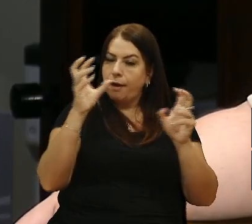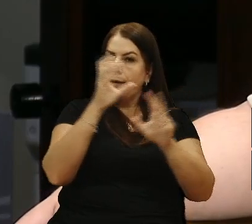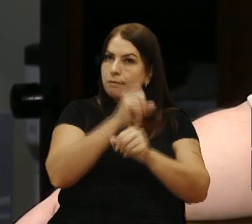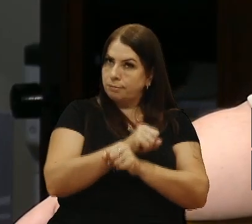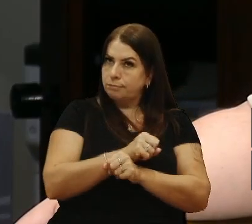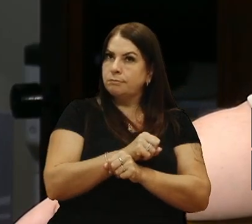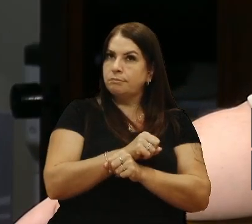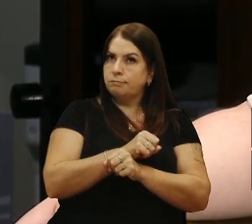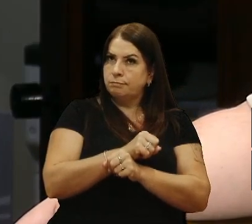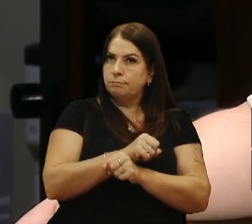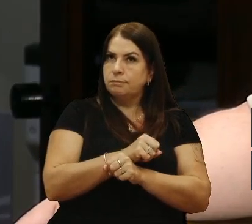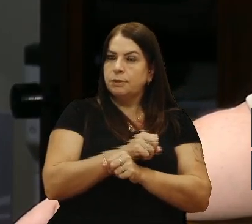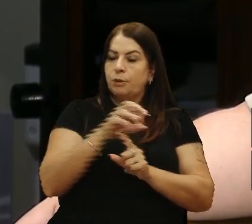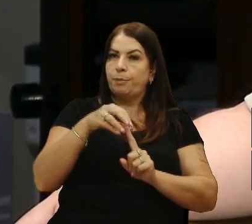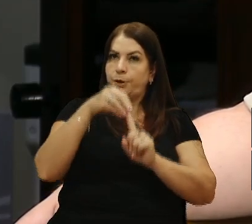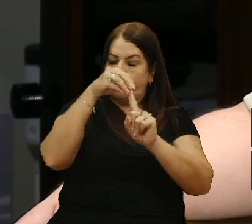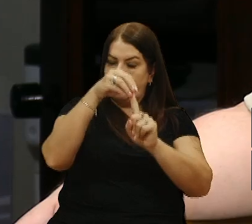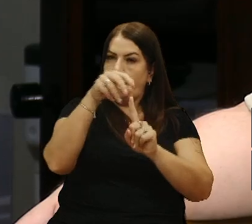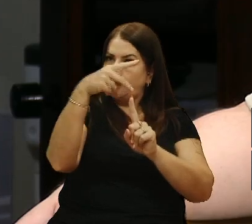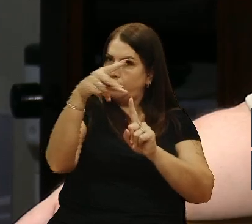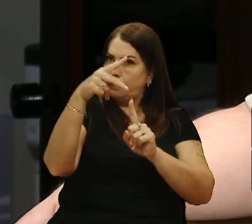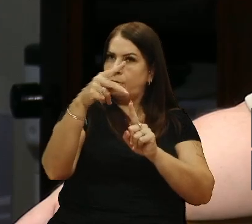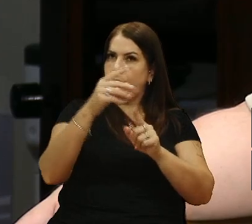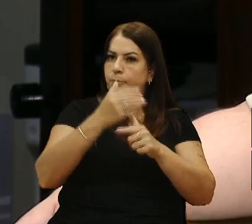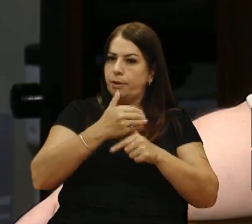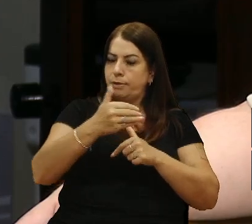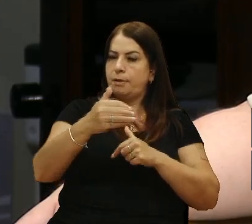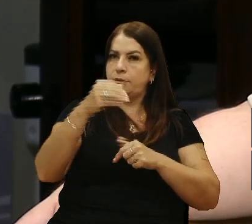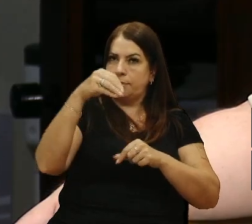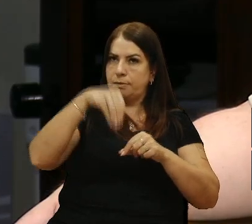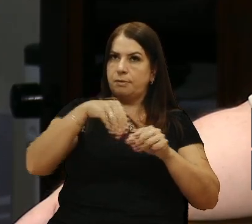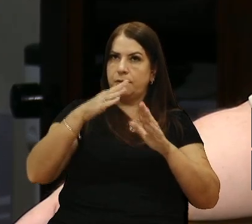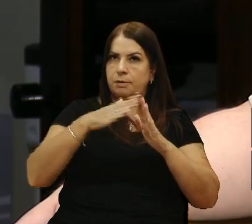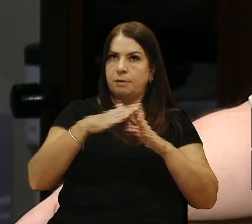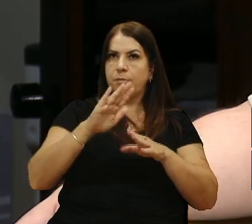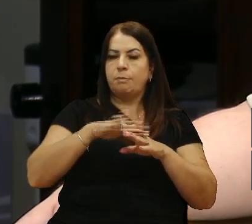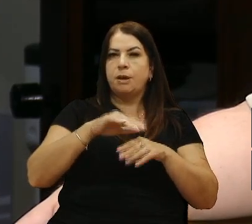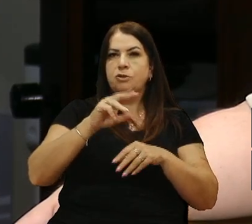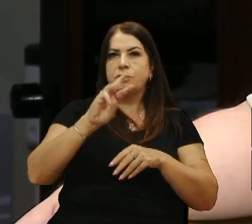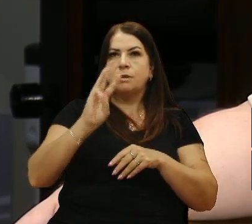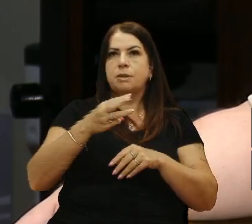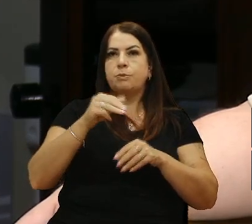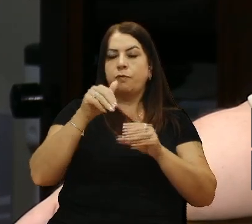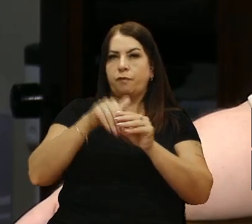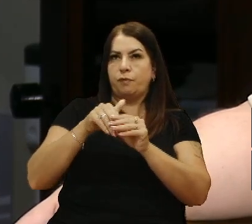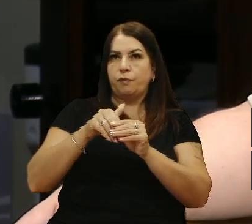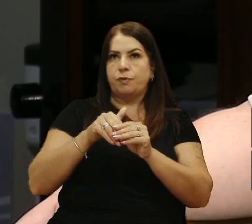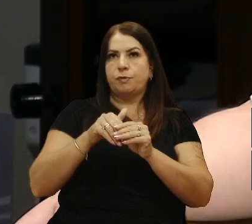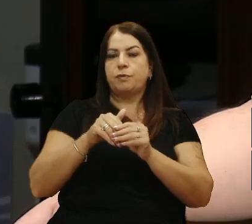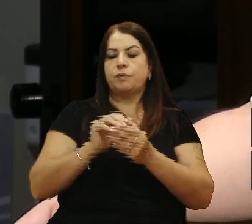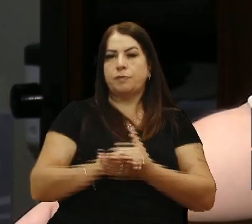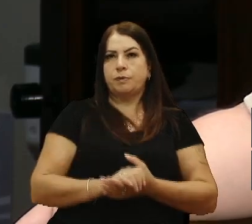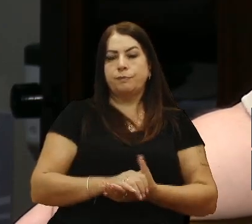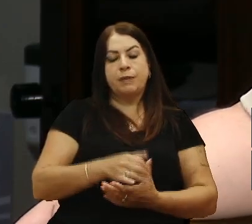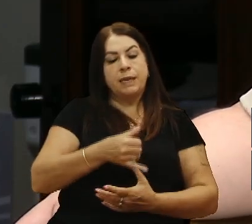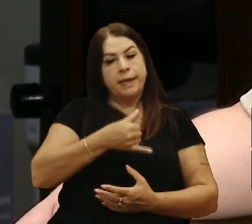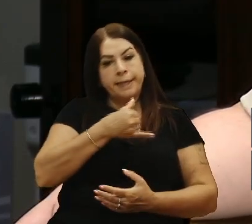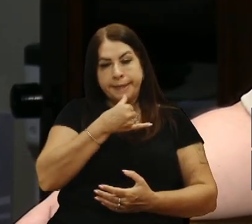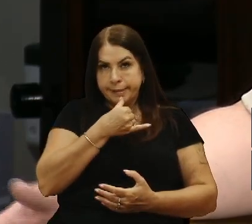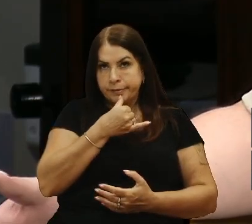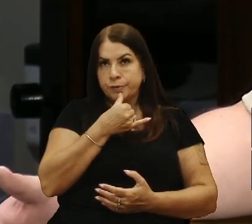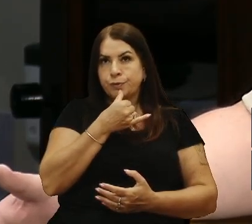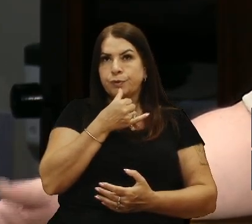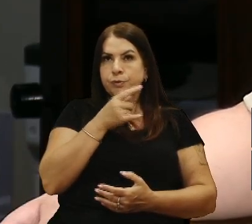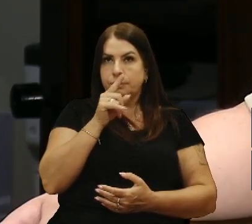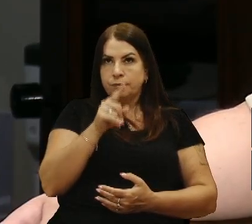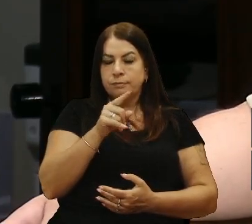tem a prioridade do seu mandato, né, que ele colocou dentro desta casa aí com mais de 3 mil votos, vem à tona. É triste que tenha vindo